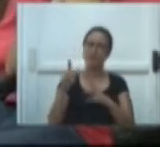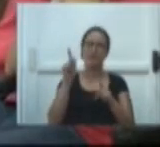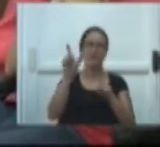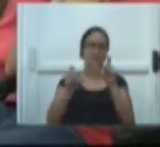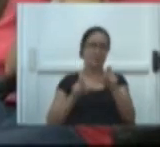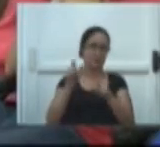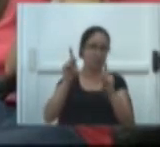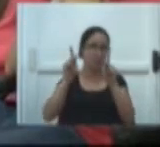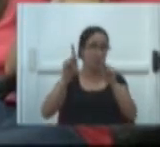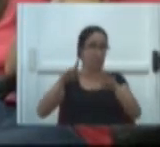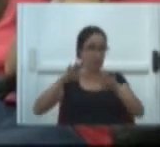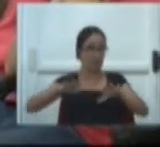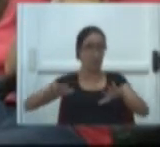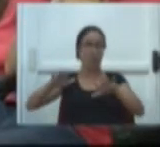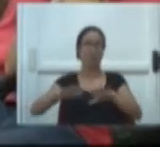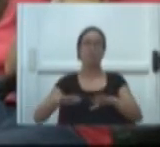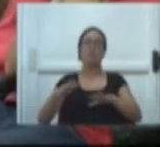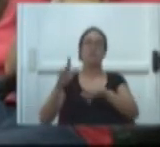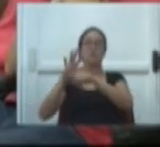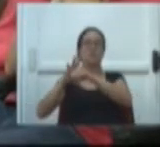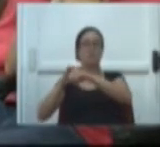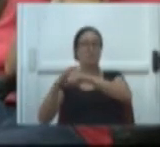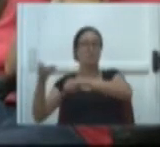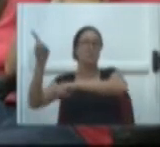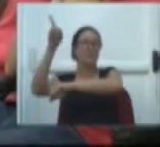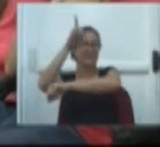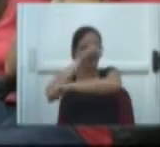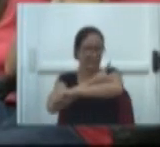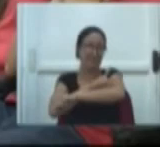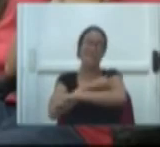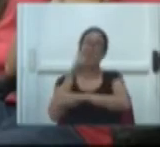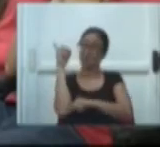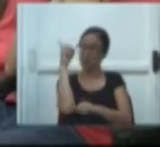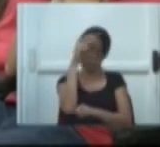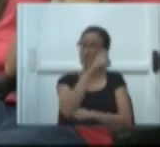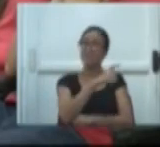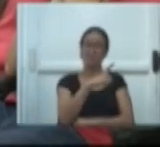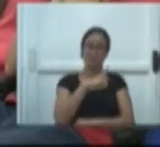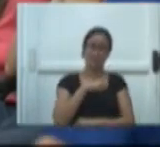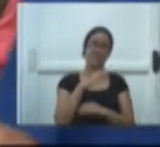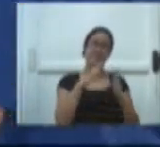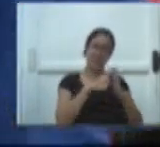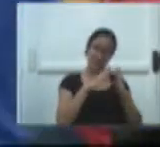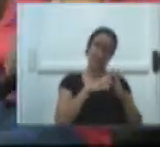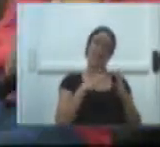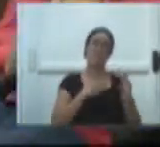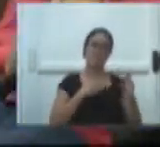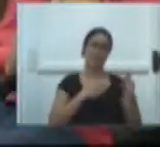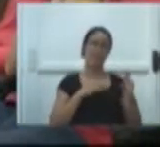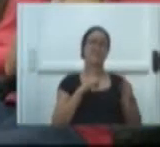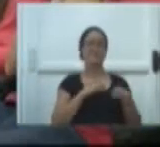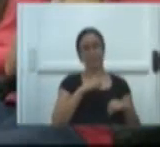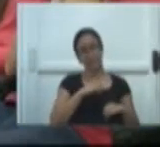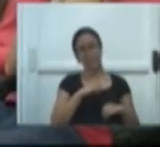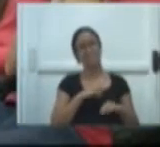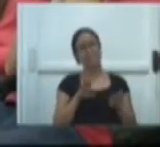né, nessa luta. Sou engenheiro civil e sanitarista, né? Sei da gravidade do problema.